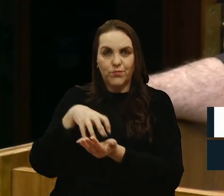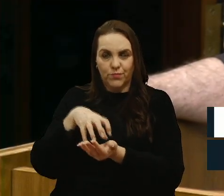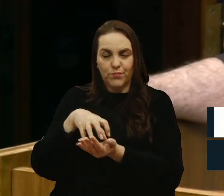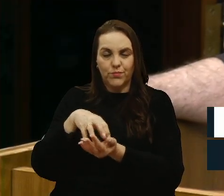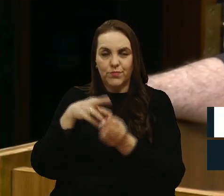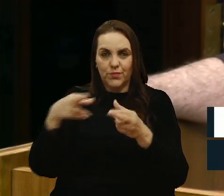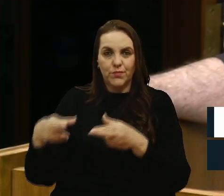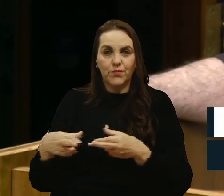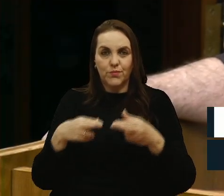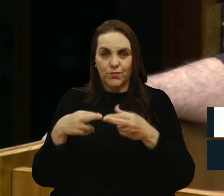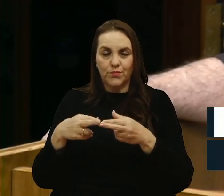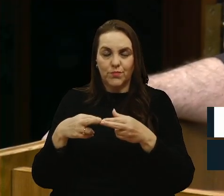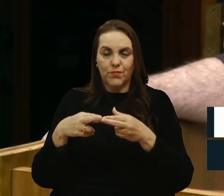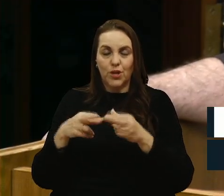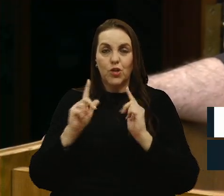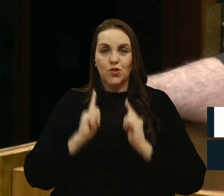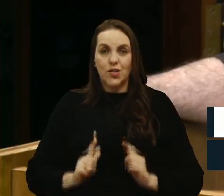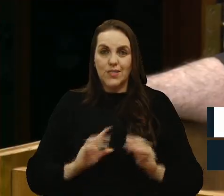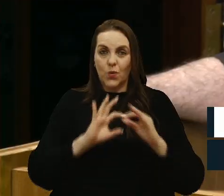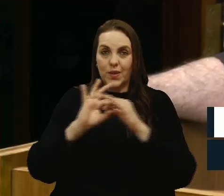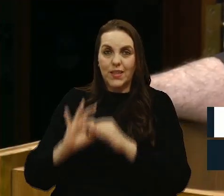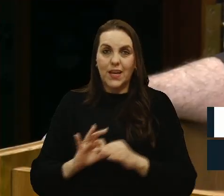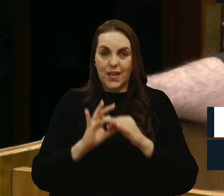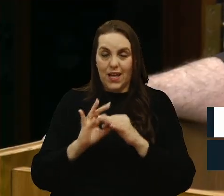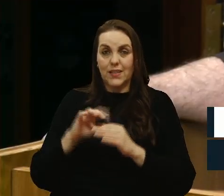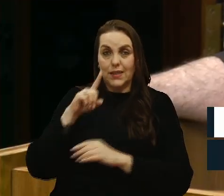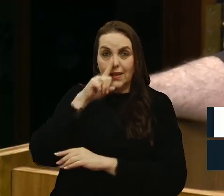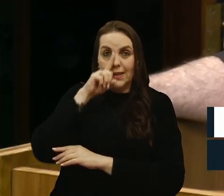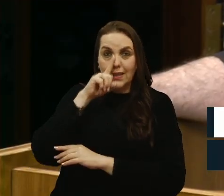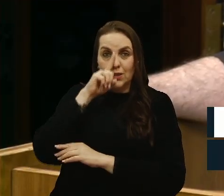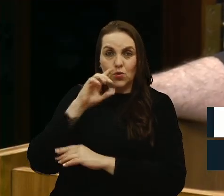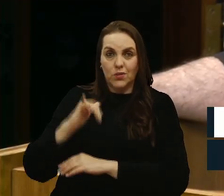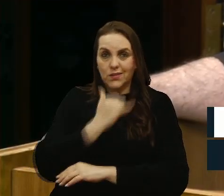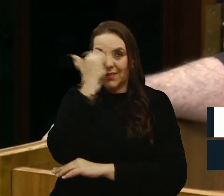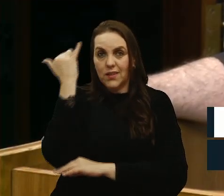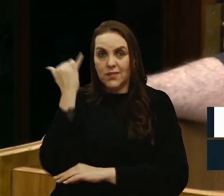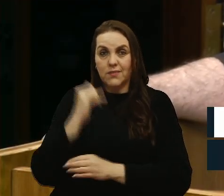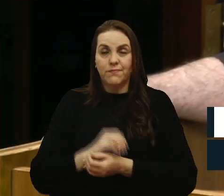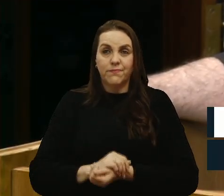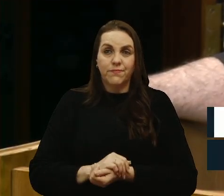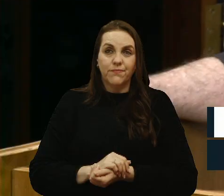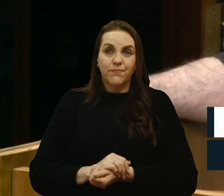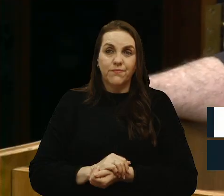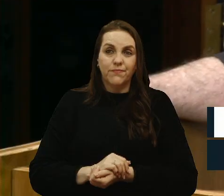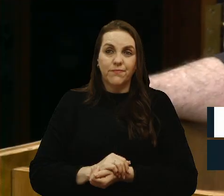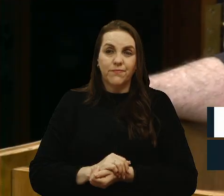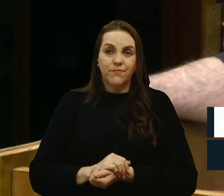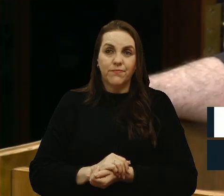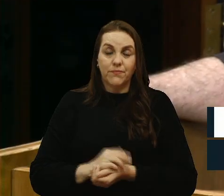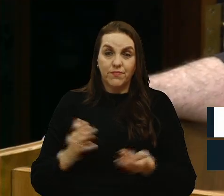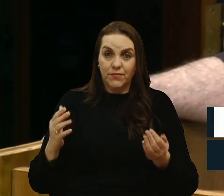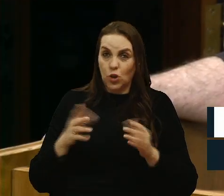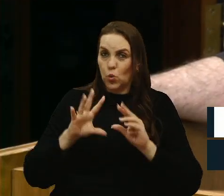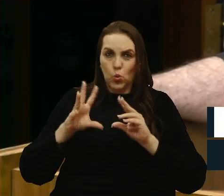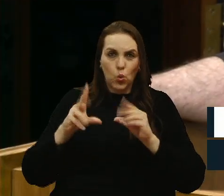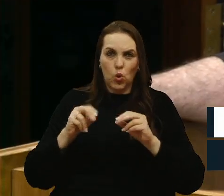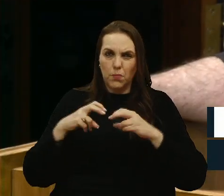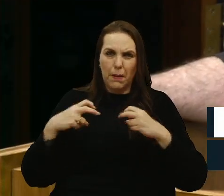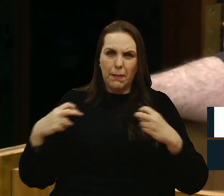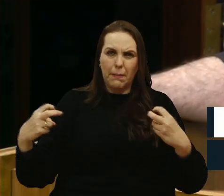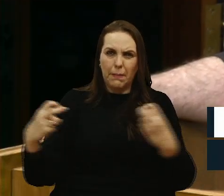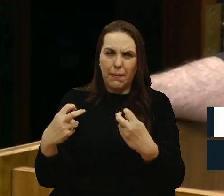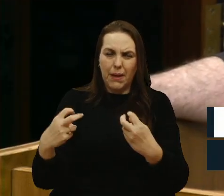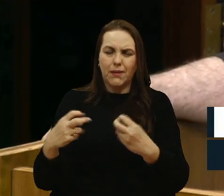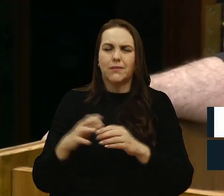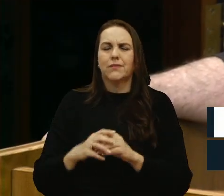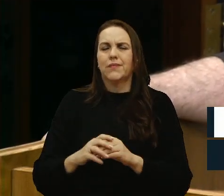Integrada e Riscos, de Riscos e Desastres, onde estavam todos os órgãos de segurança,